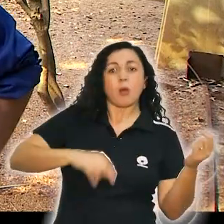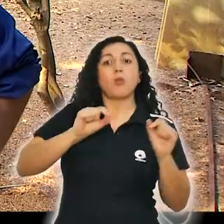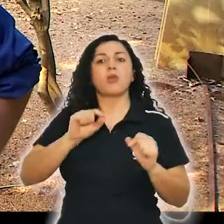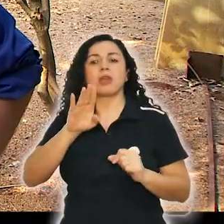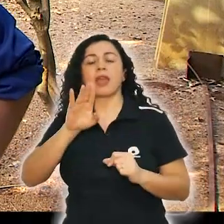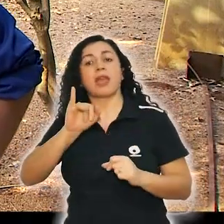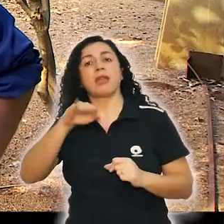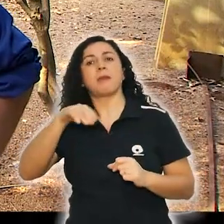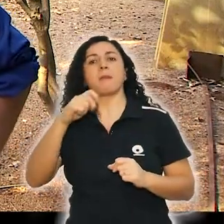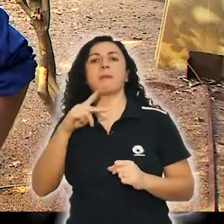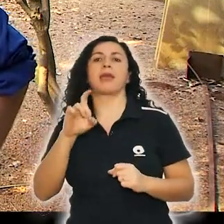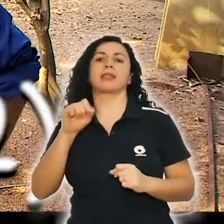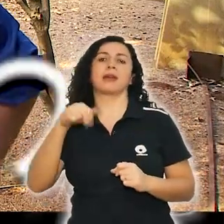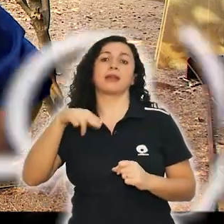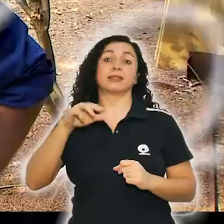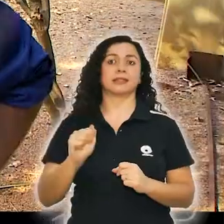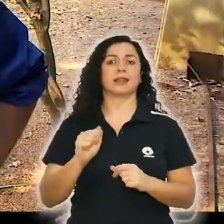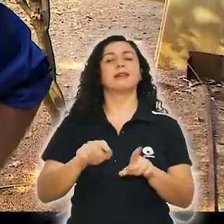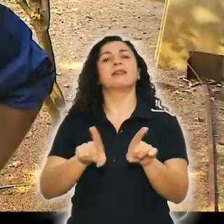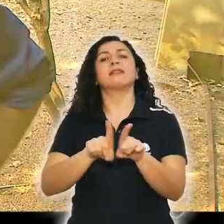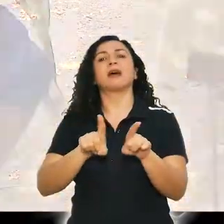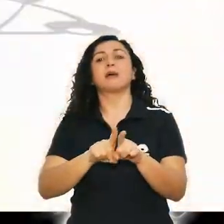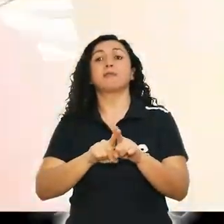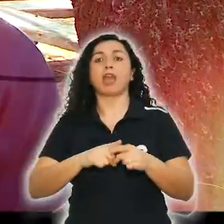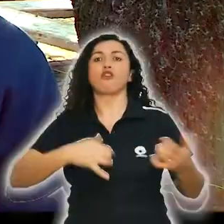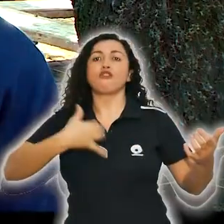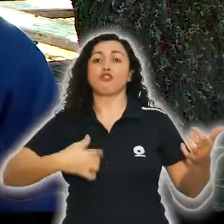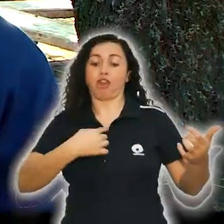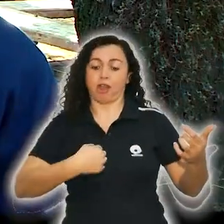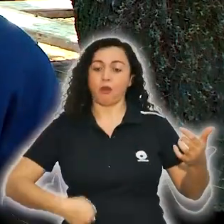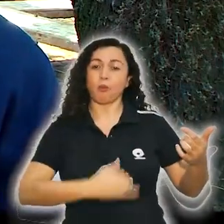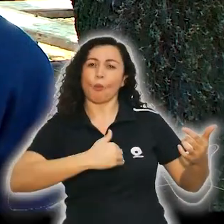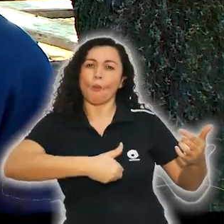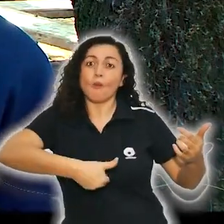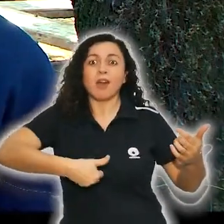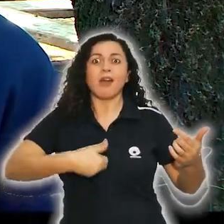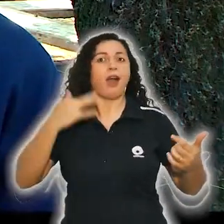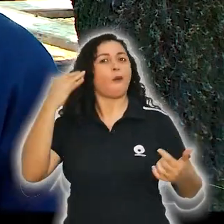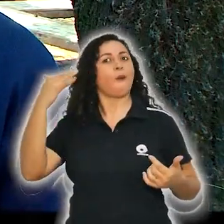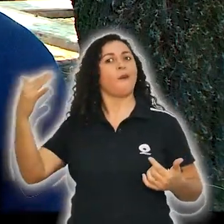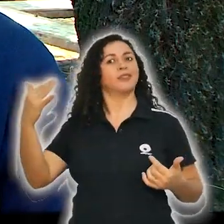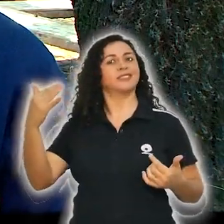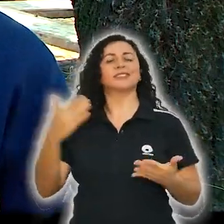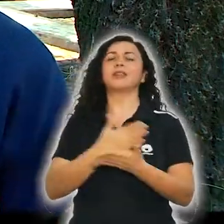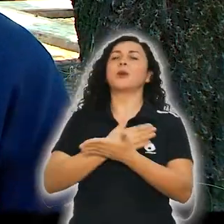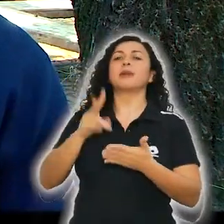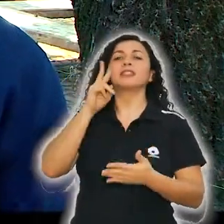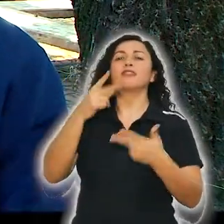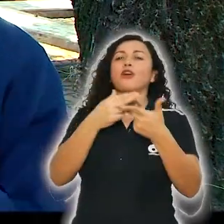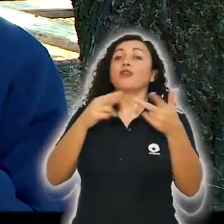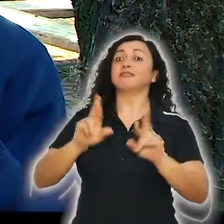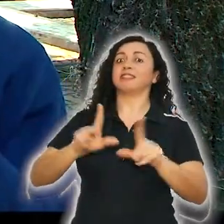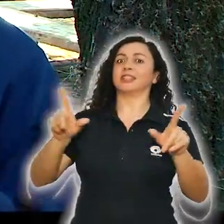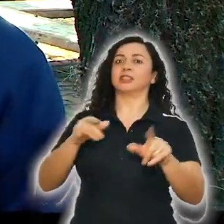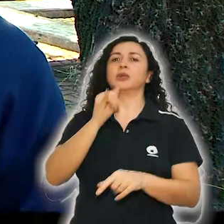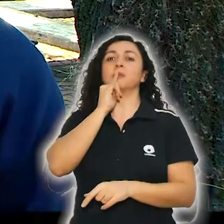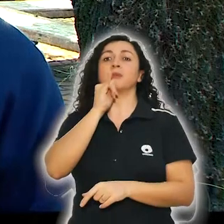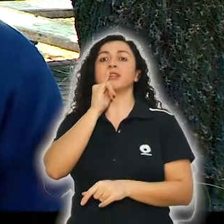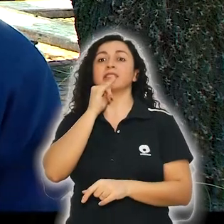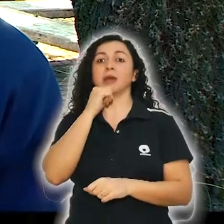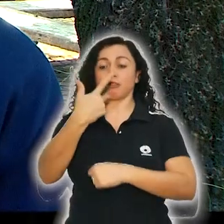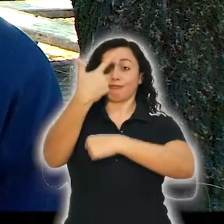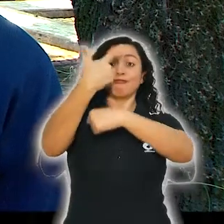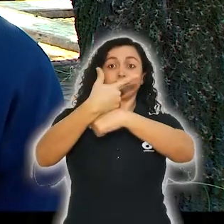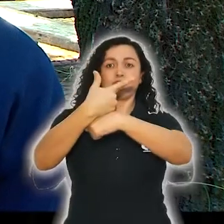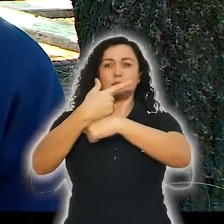impedância. Um violão, ele é uma cavidade acústica. E a gente já começa a olhar para as coisas um pouquinho diferente. Por exemplo, aqui do meu lado tem uma lente de